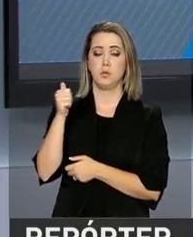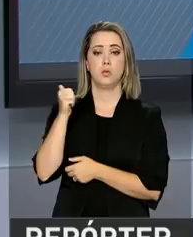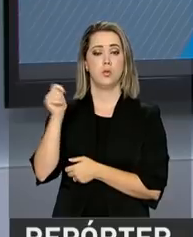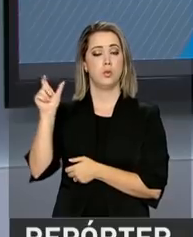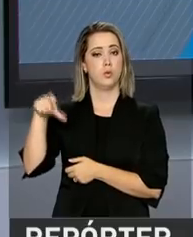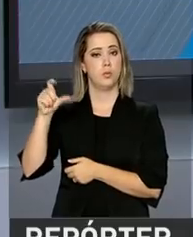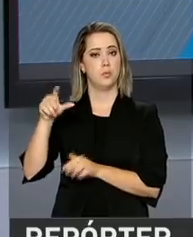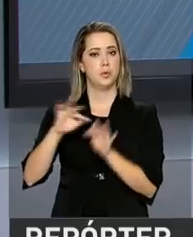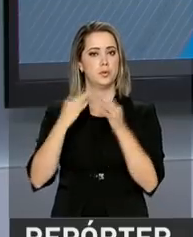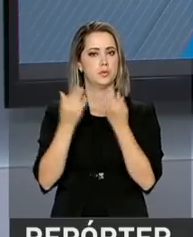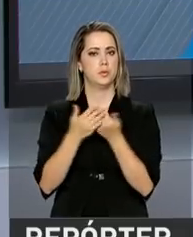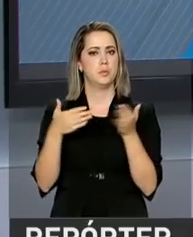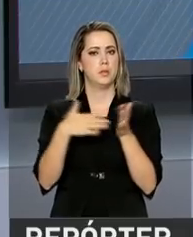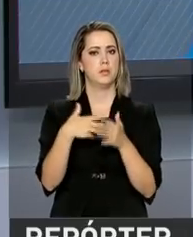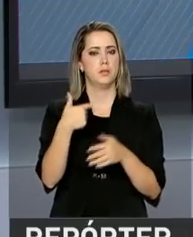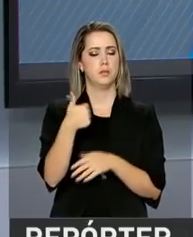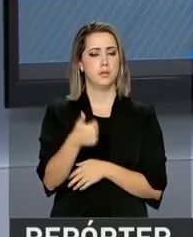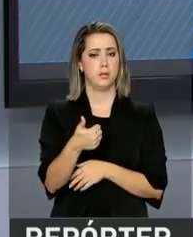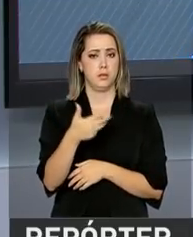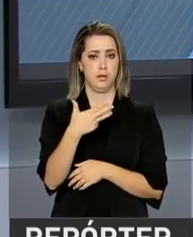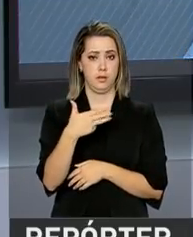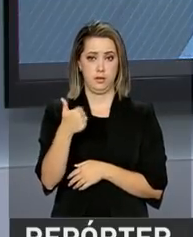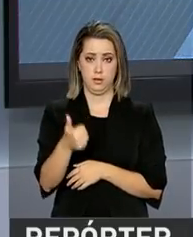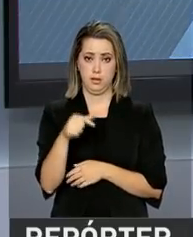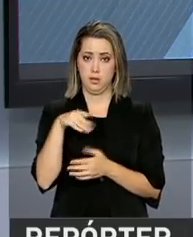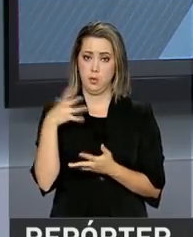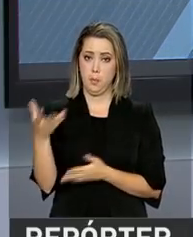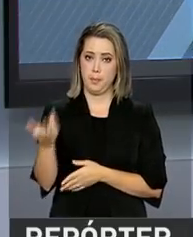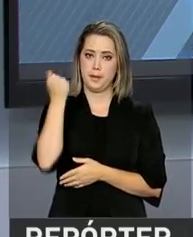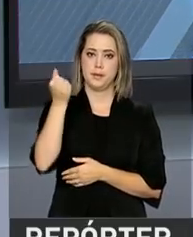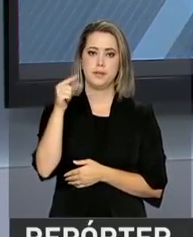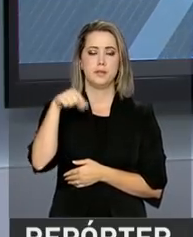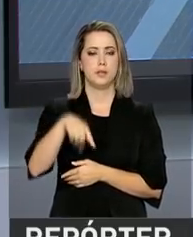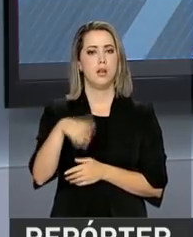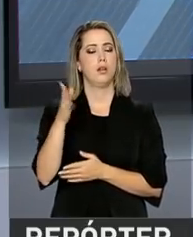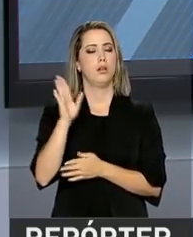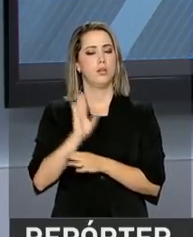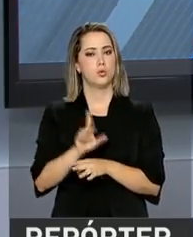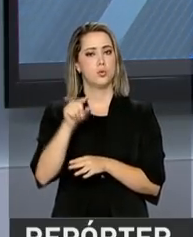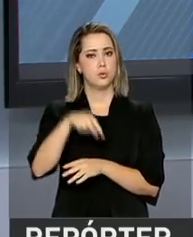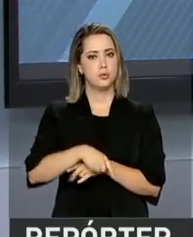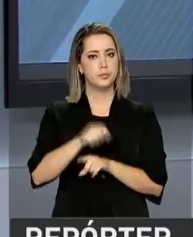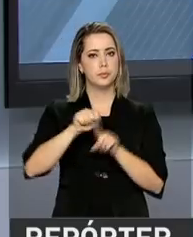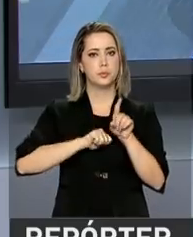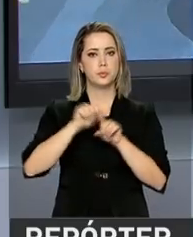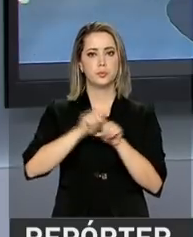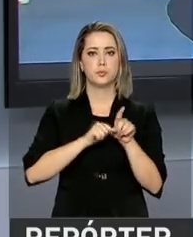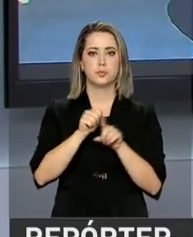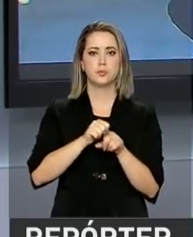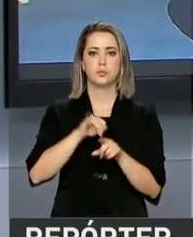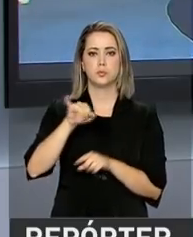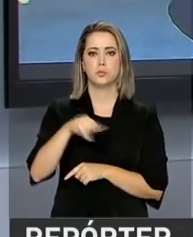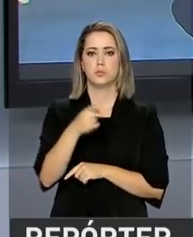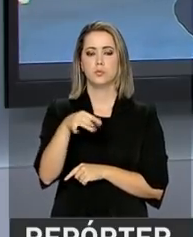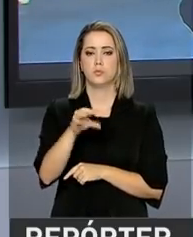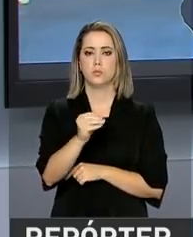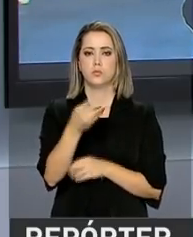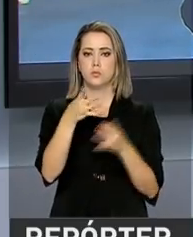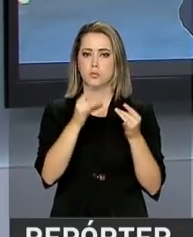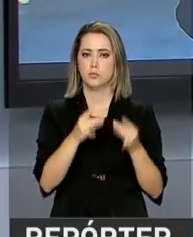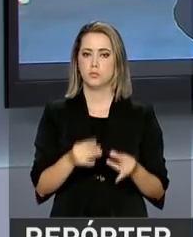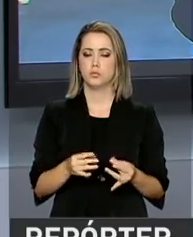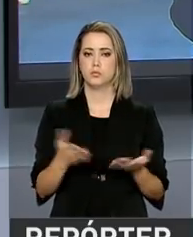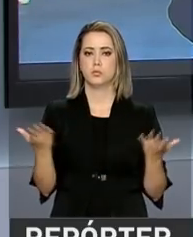Família têm até o dia 31 para sacar o auxílio do mês de maio. Quem tem as informações para a gente é o João Pedro